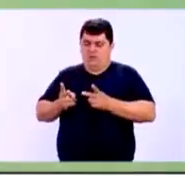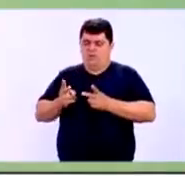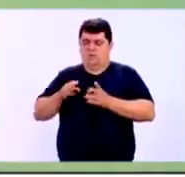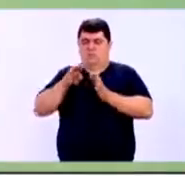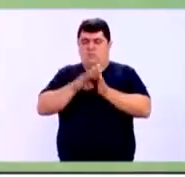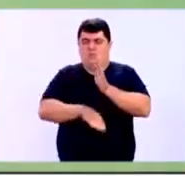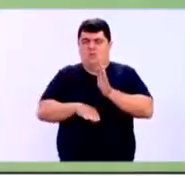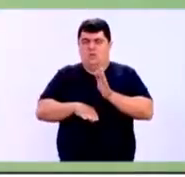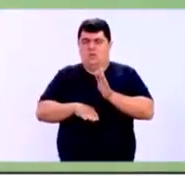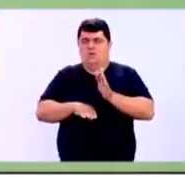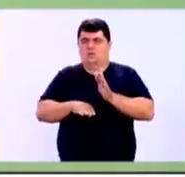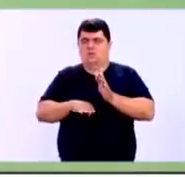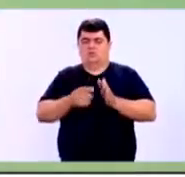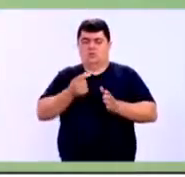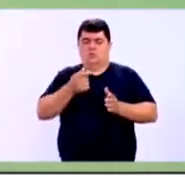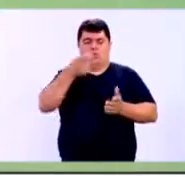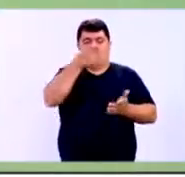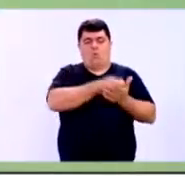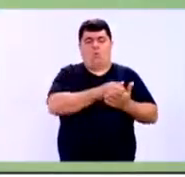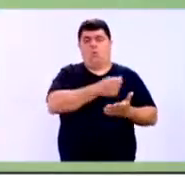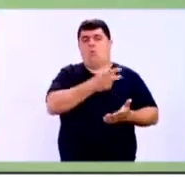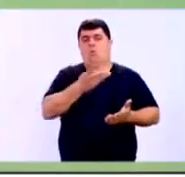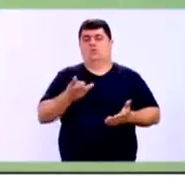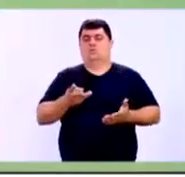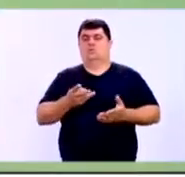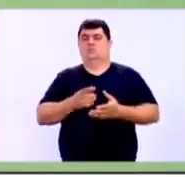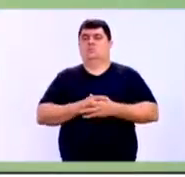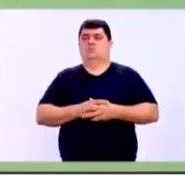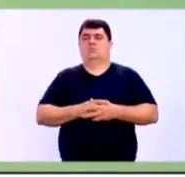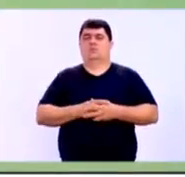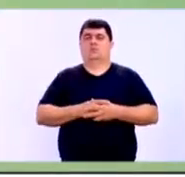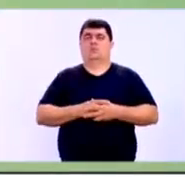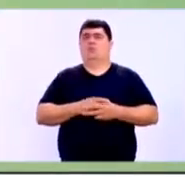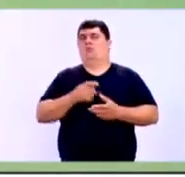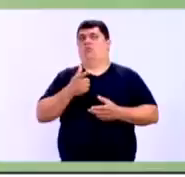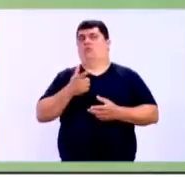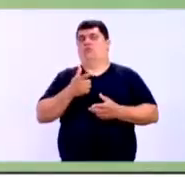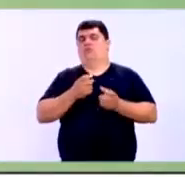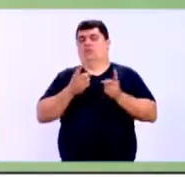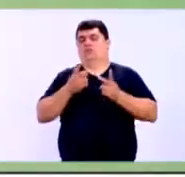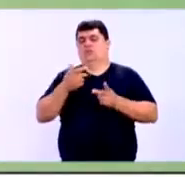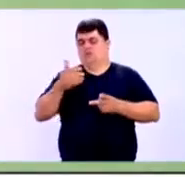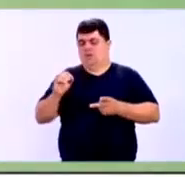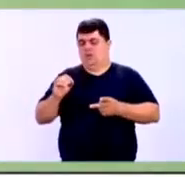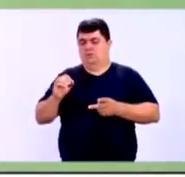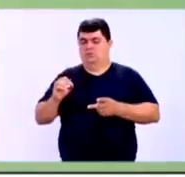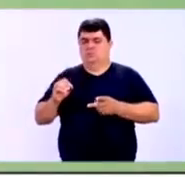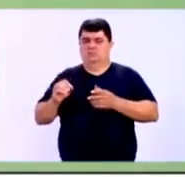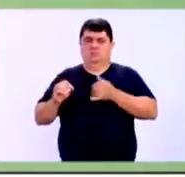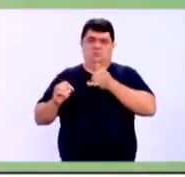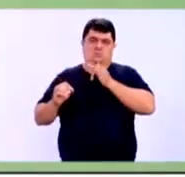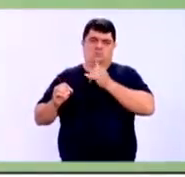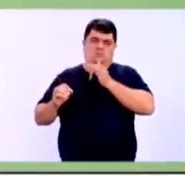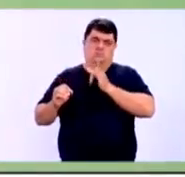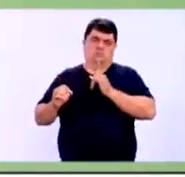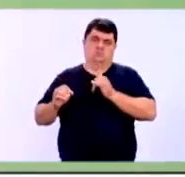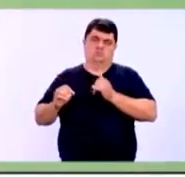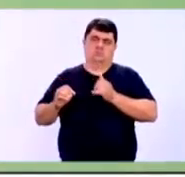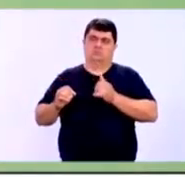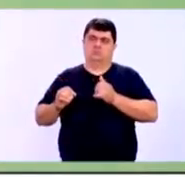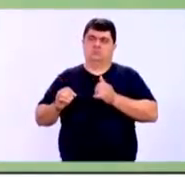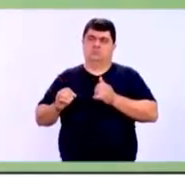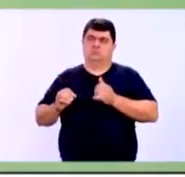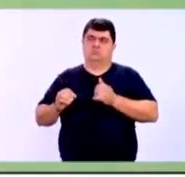menos os custos daquela mercadoria. Eu vendi esses 10 por conseguir lucrar